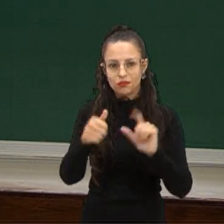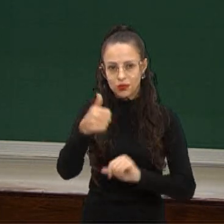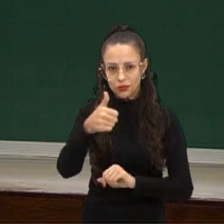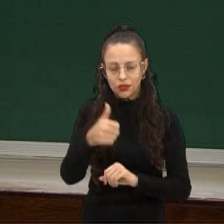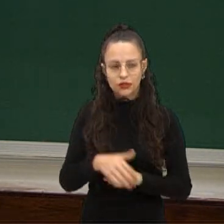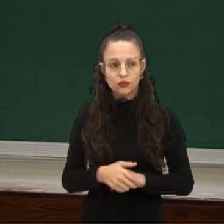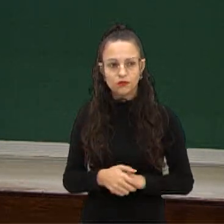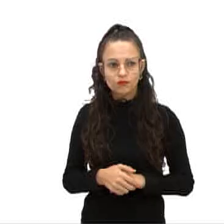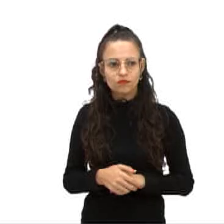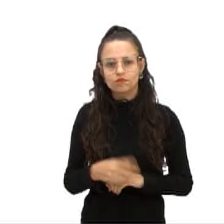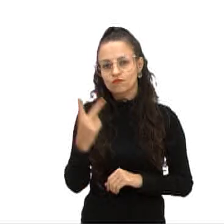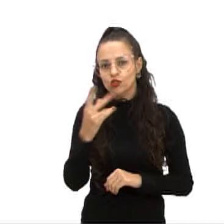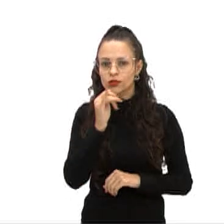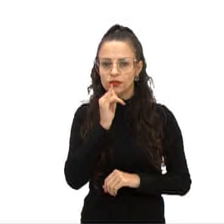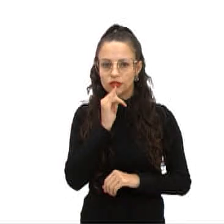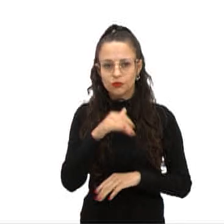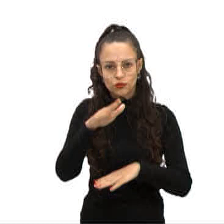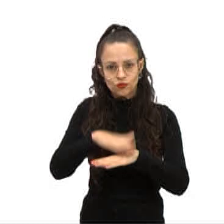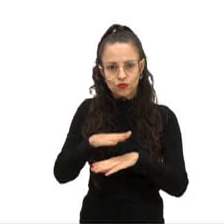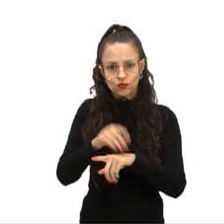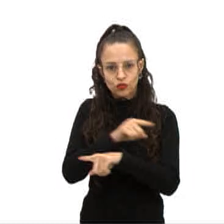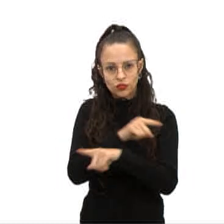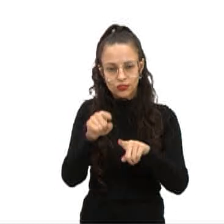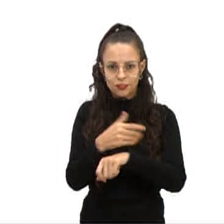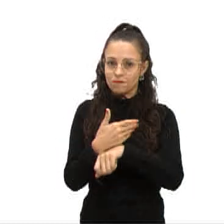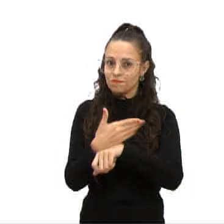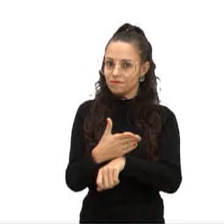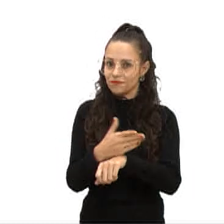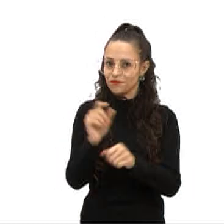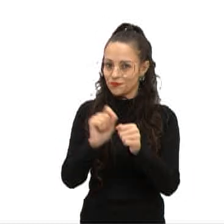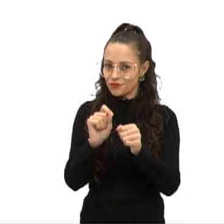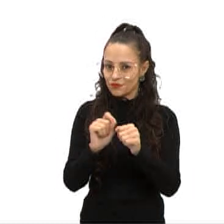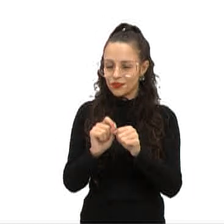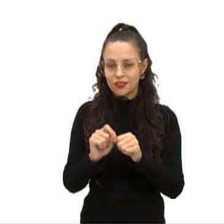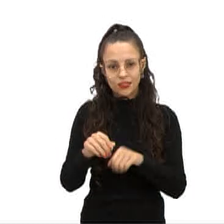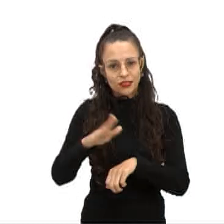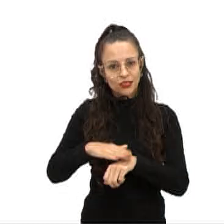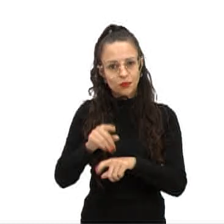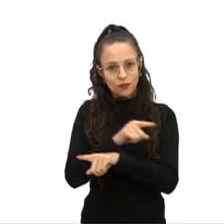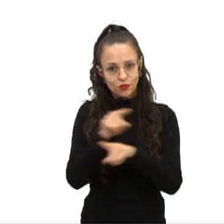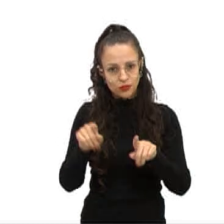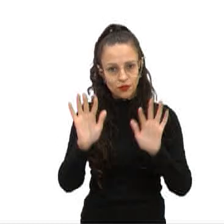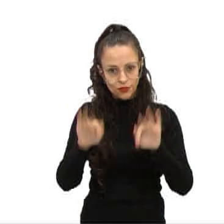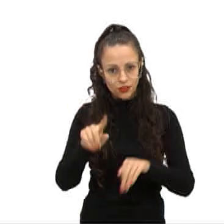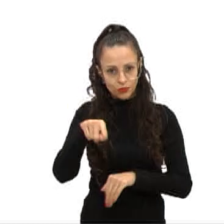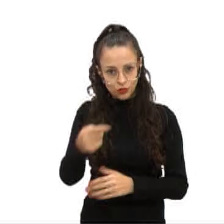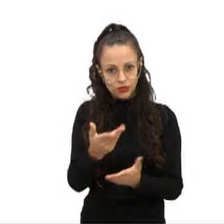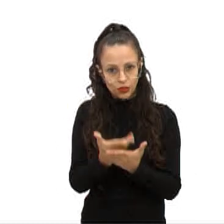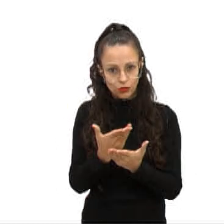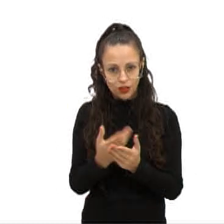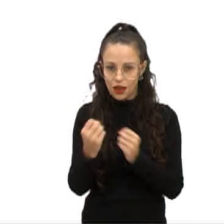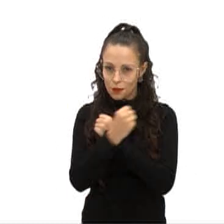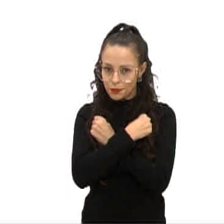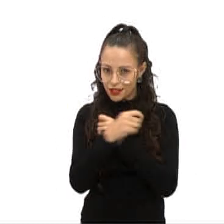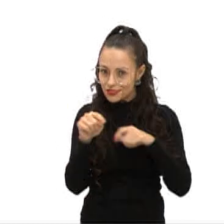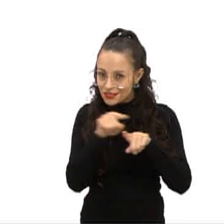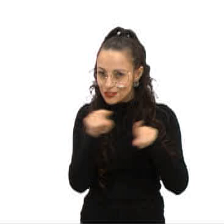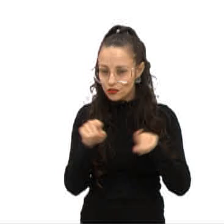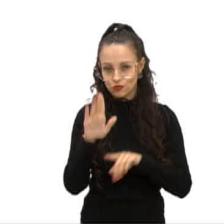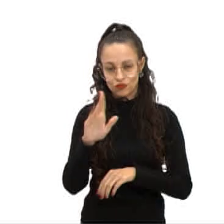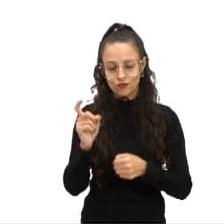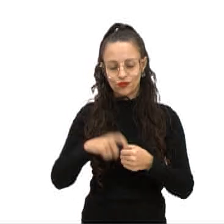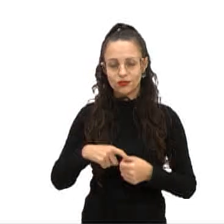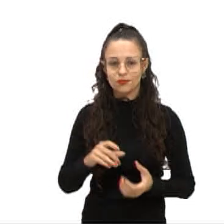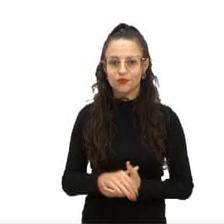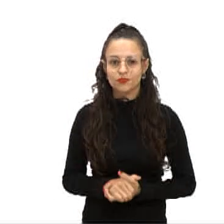época. Então aqui eu dei dois exemplos, você agora vai se virar fazendo, bem bacana, vou dar um tempinho para finalizar depois a aula. Abracinho, já voltamos.